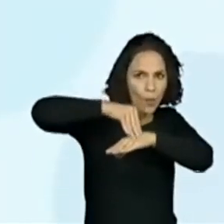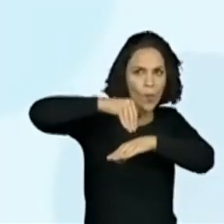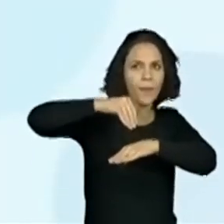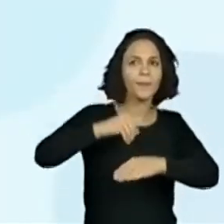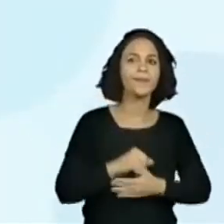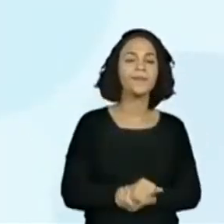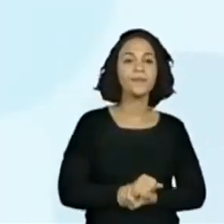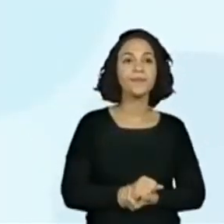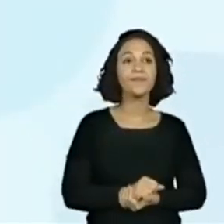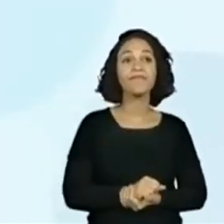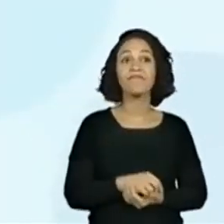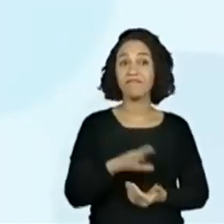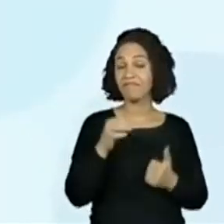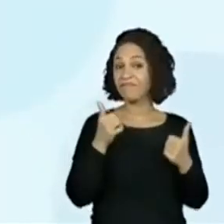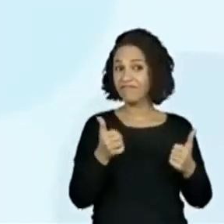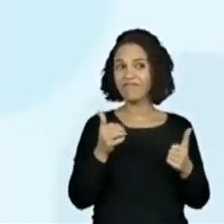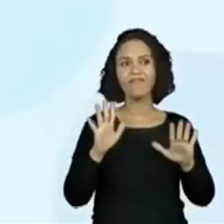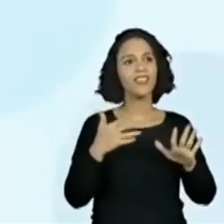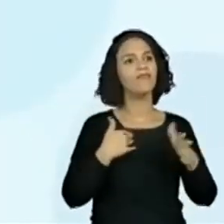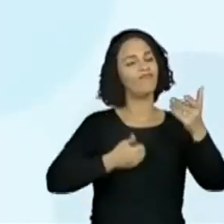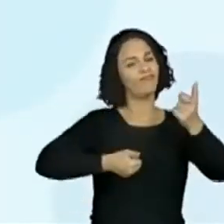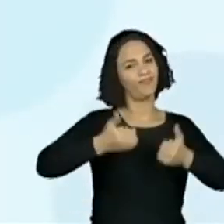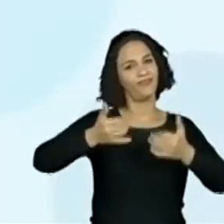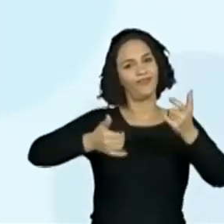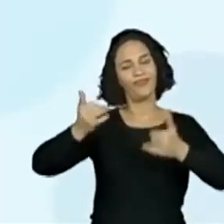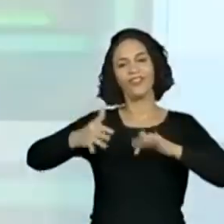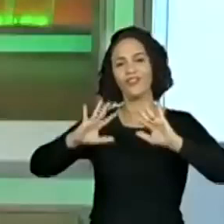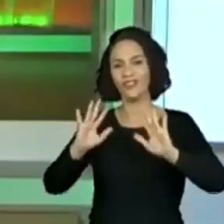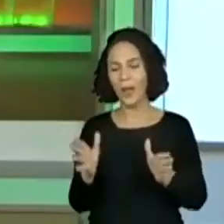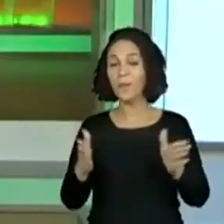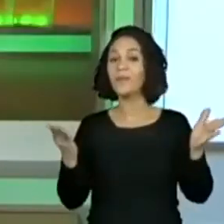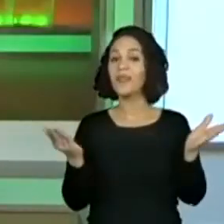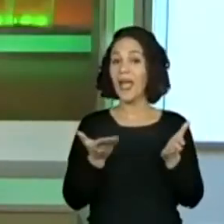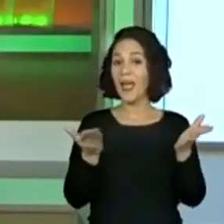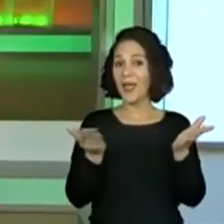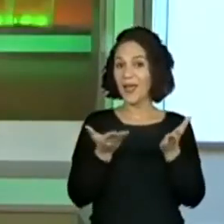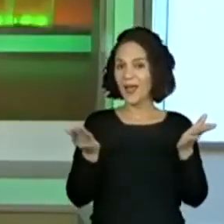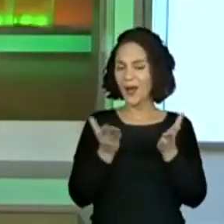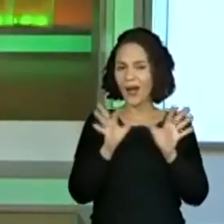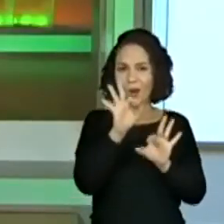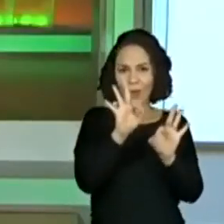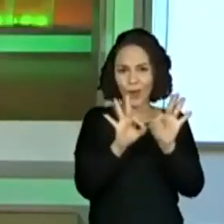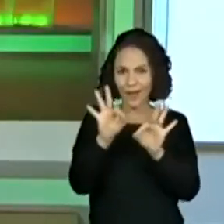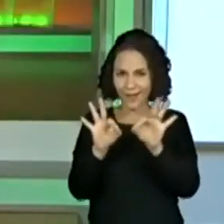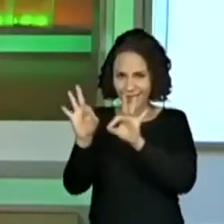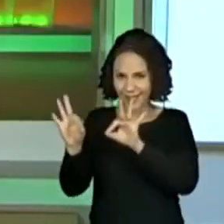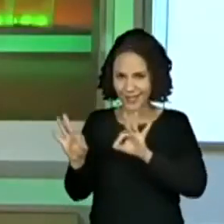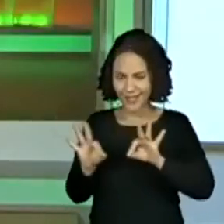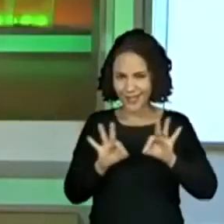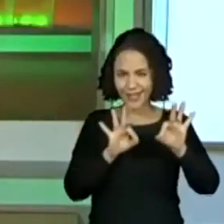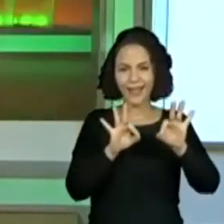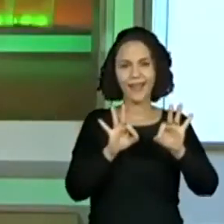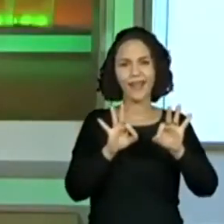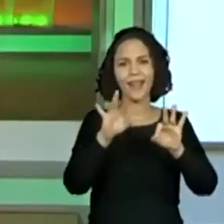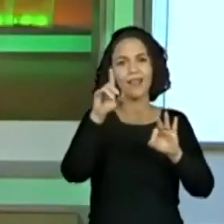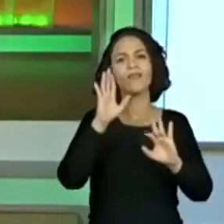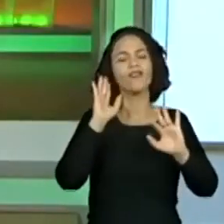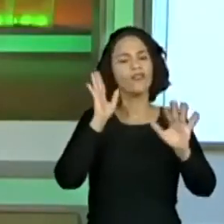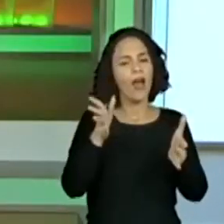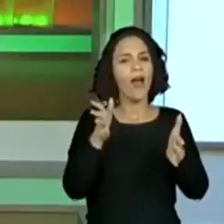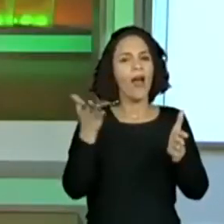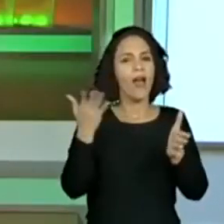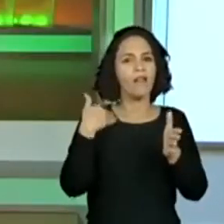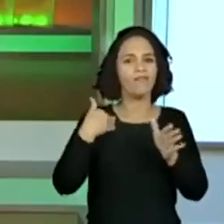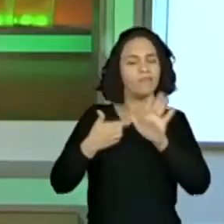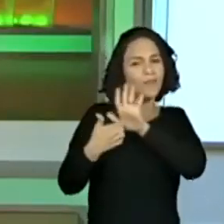Muito bem, conversamos sobre alguns insetos e agora a gente vai organizar as informações que a gente já explorou